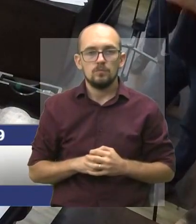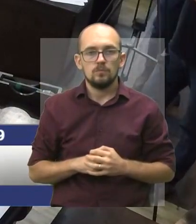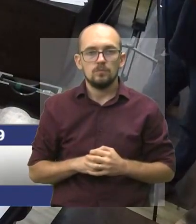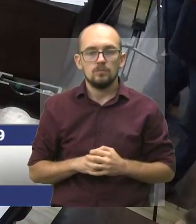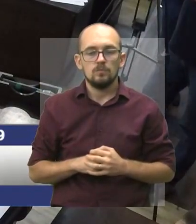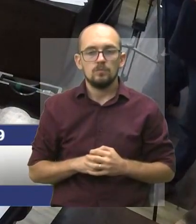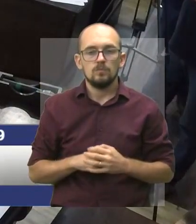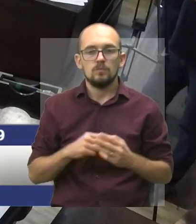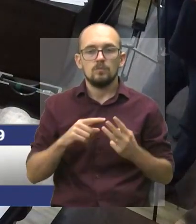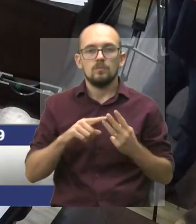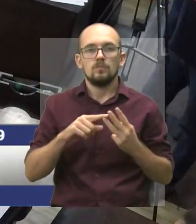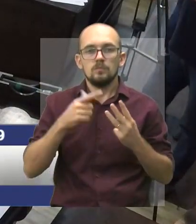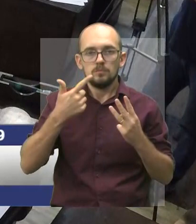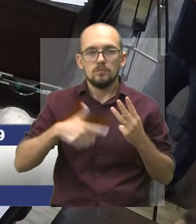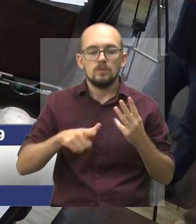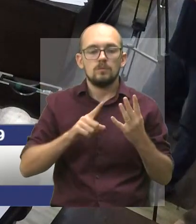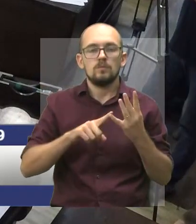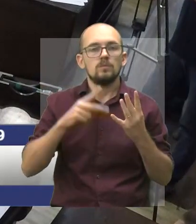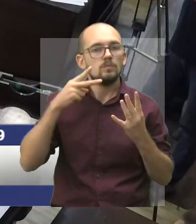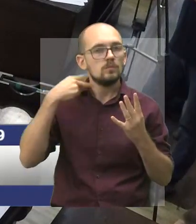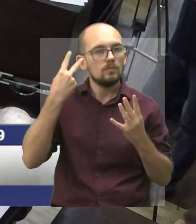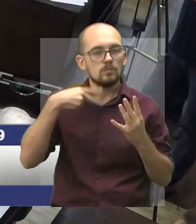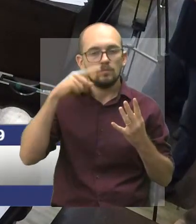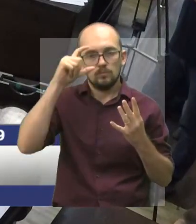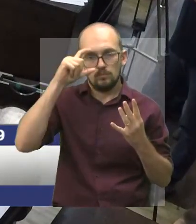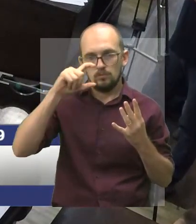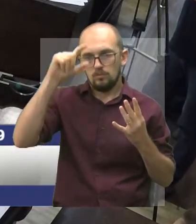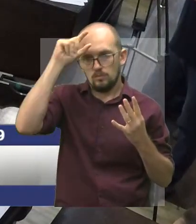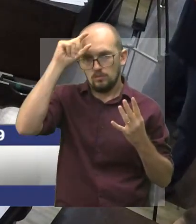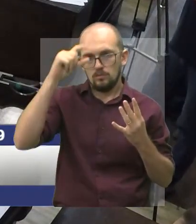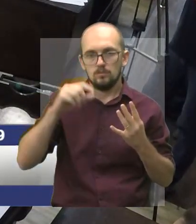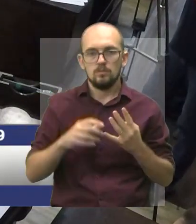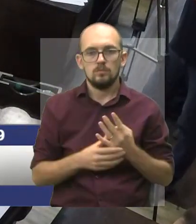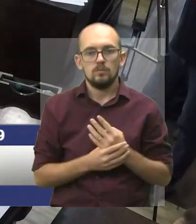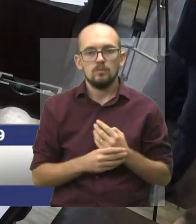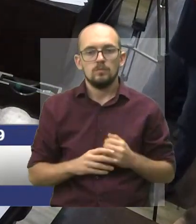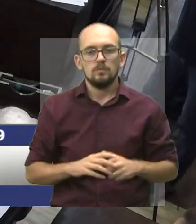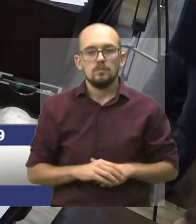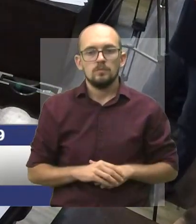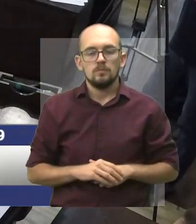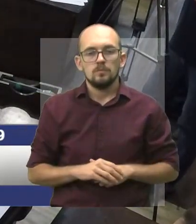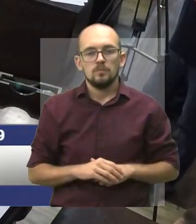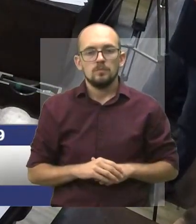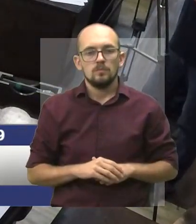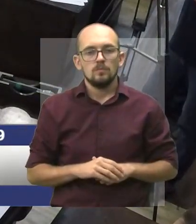E também do vereador José Fernando Barbieri.